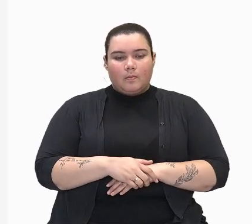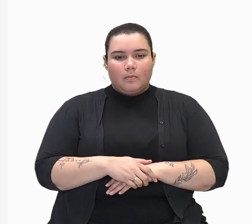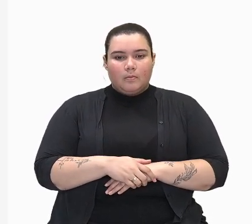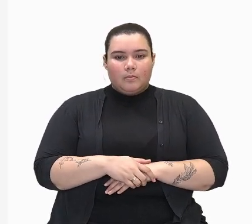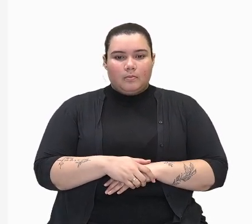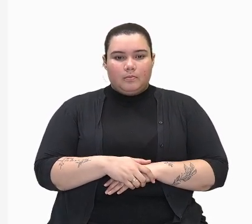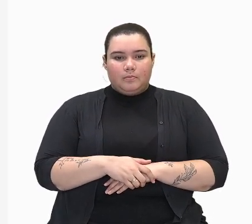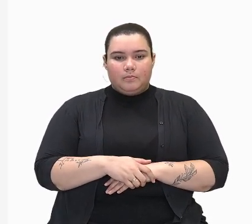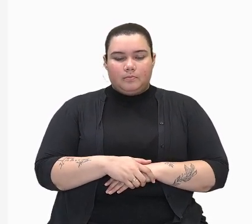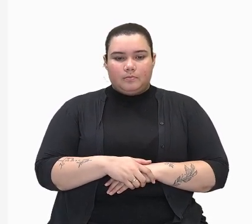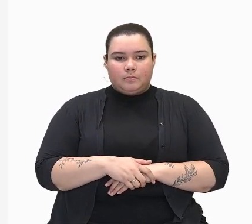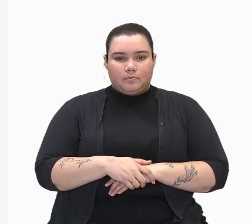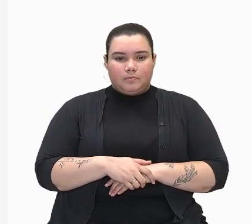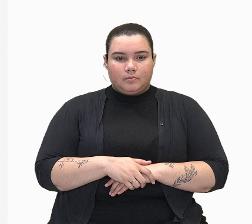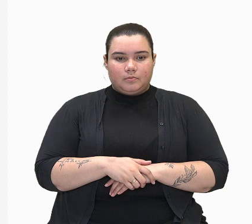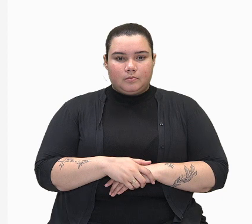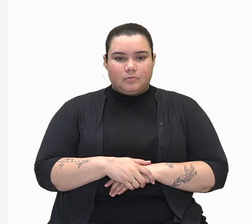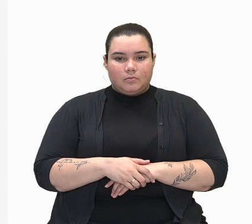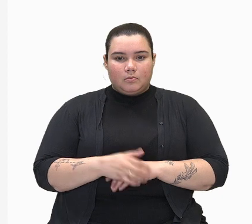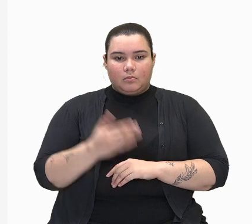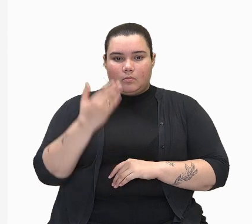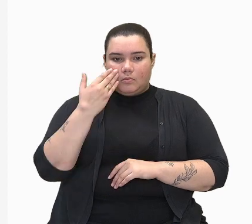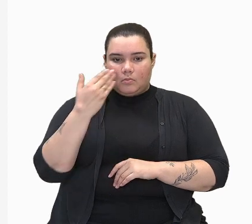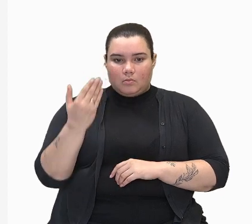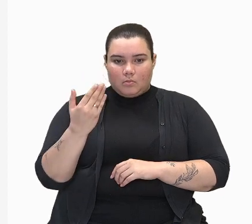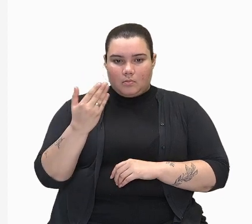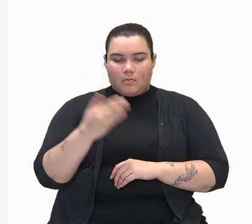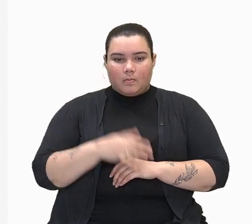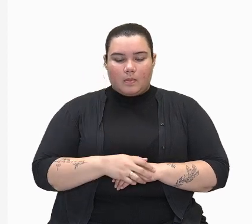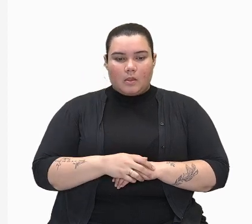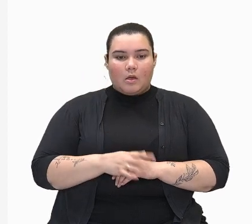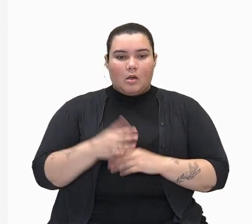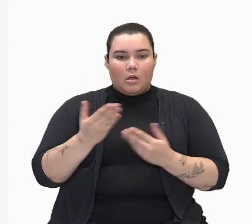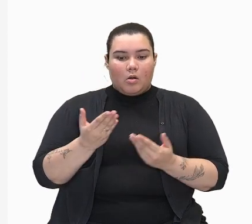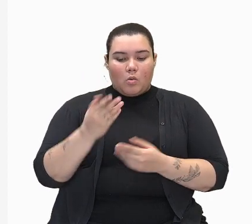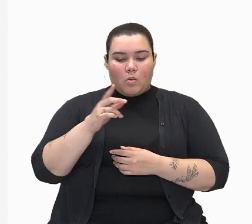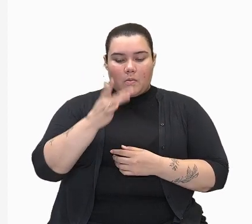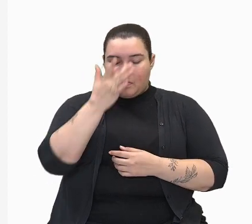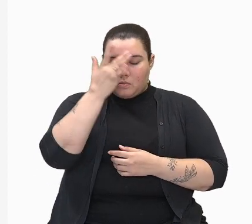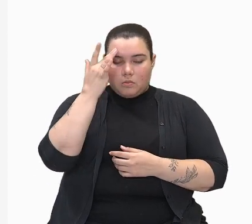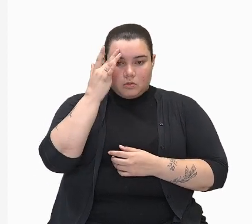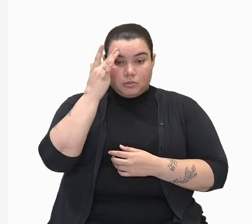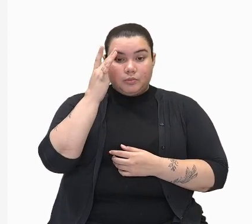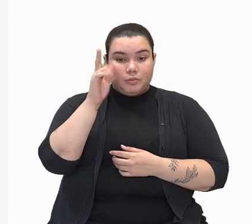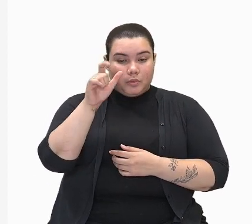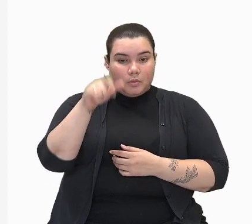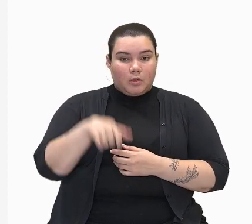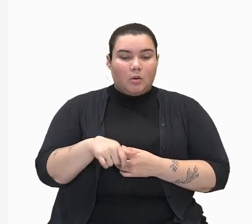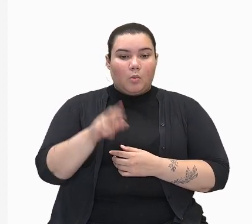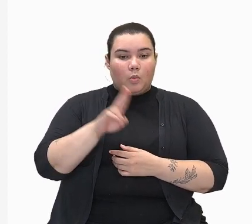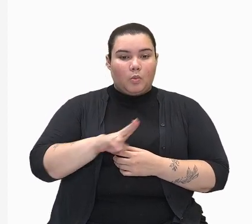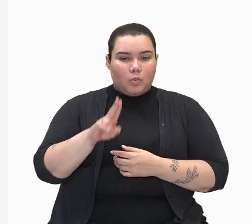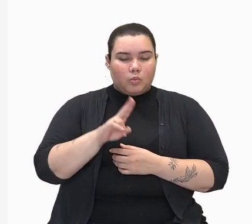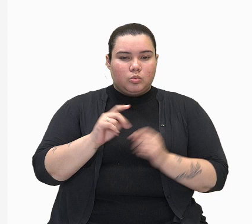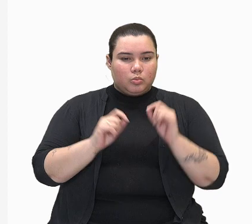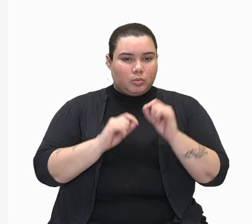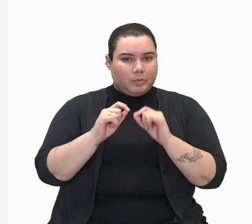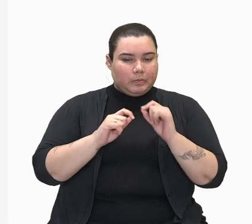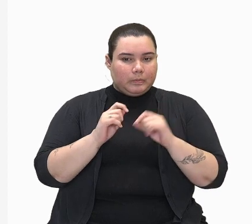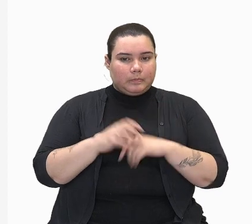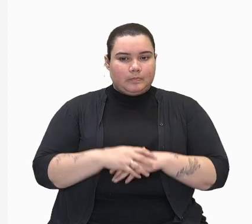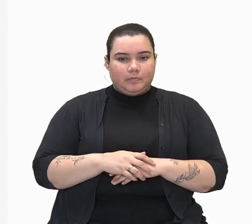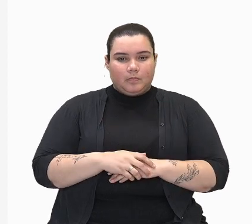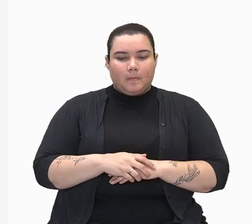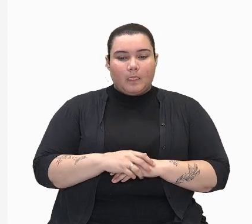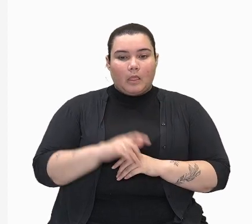que diz o exemplo 1. Ao passar sua mão direita por todos os vértices e arestas de um octaedro,